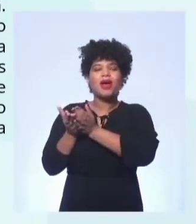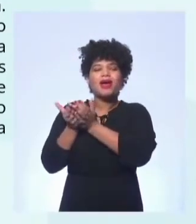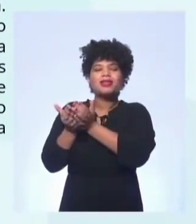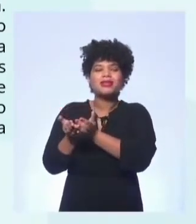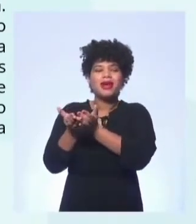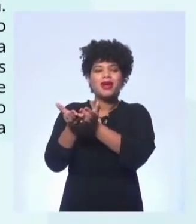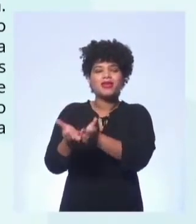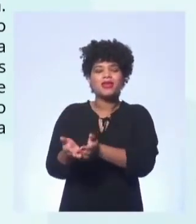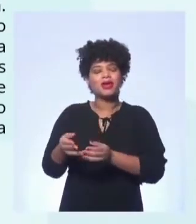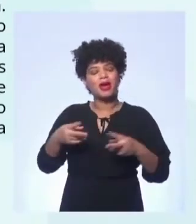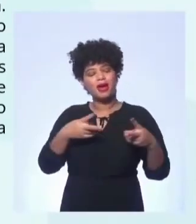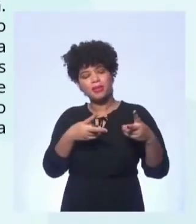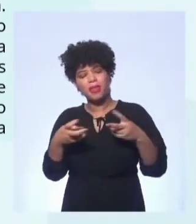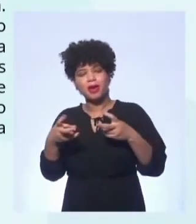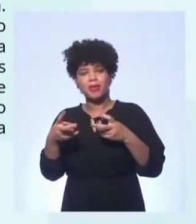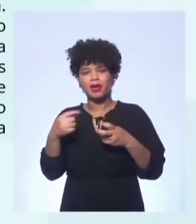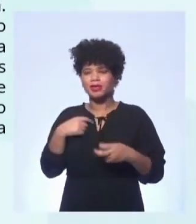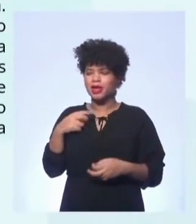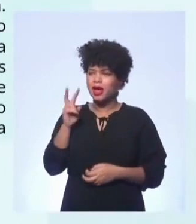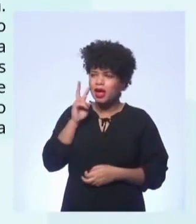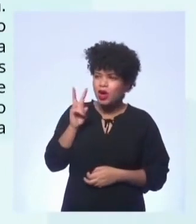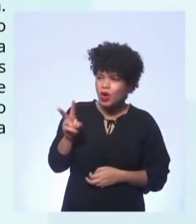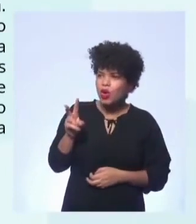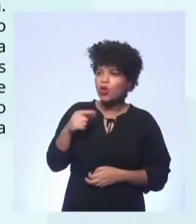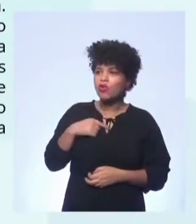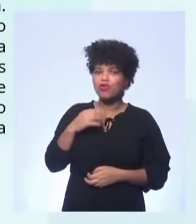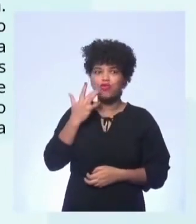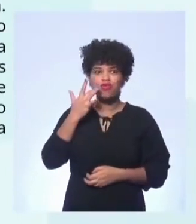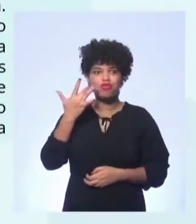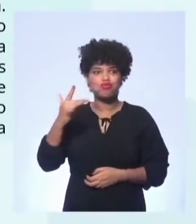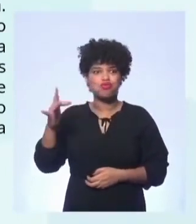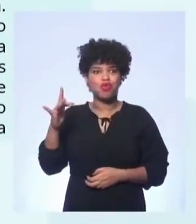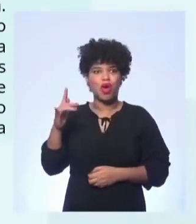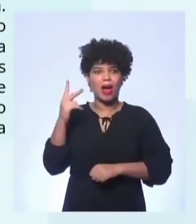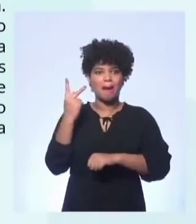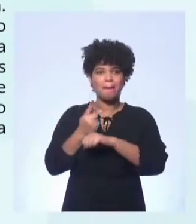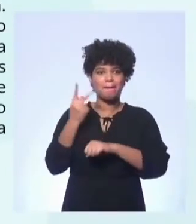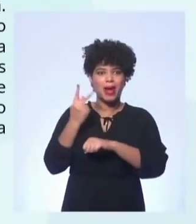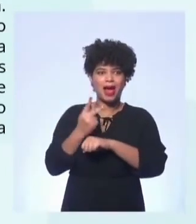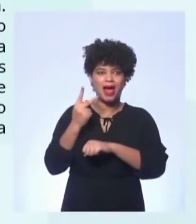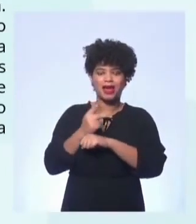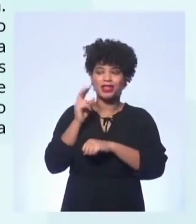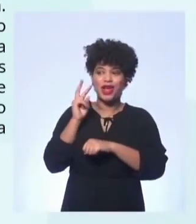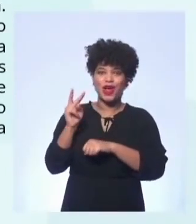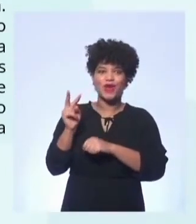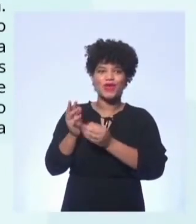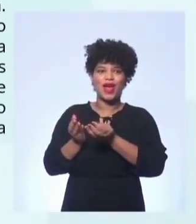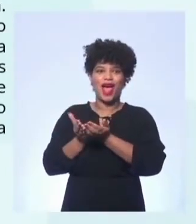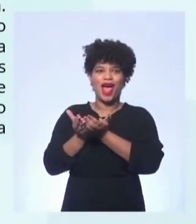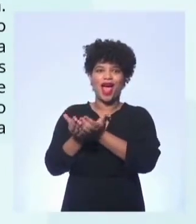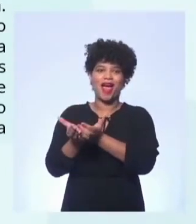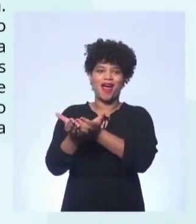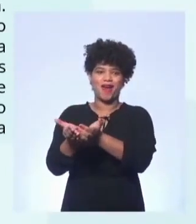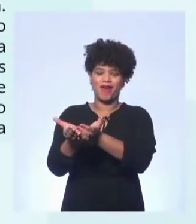percebeu que eles haviam reconhecido o ouro e a prata que estavam